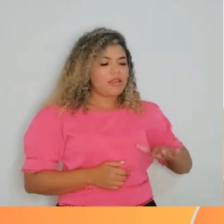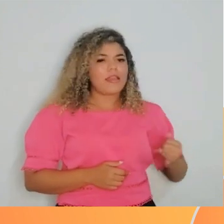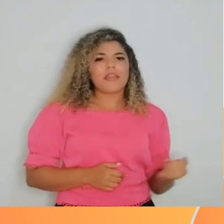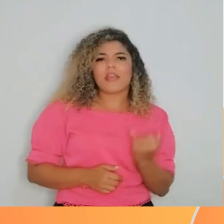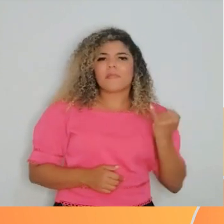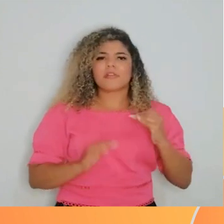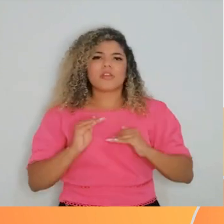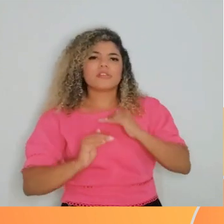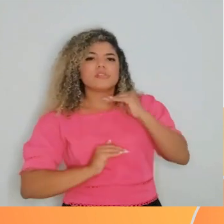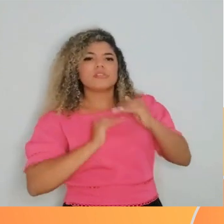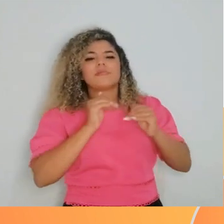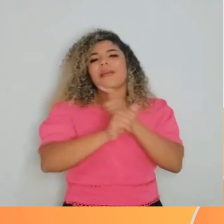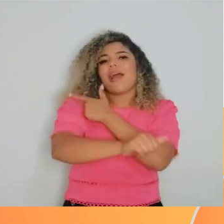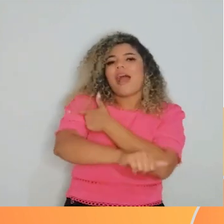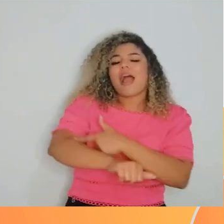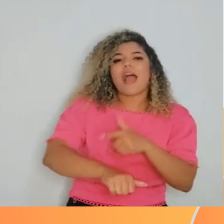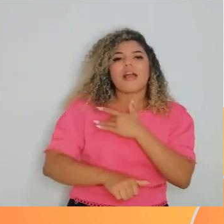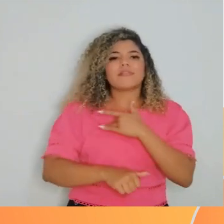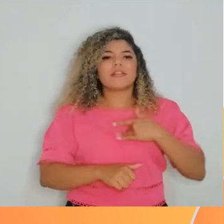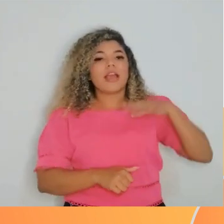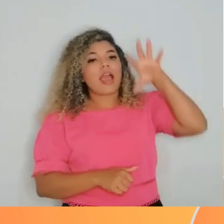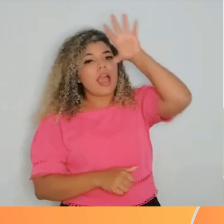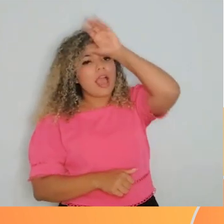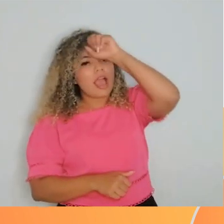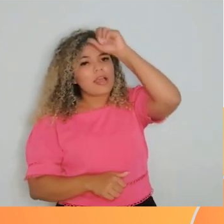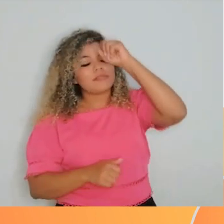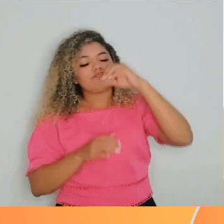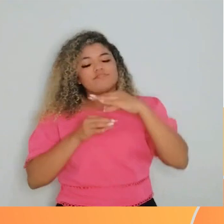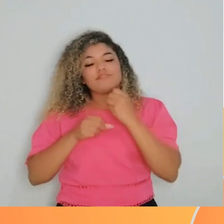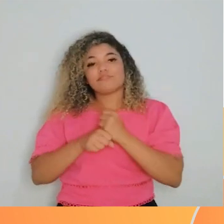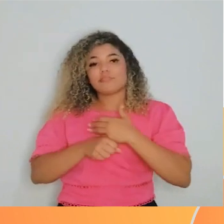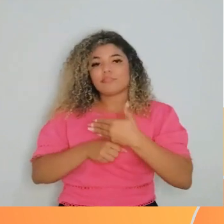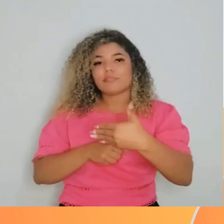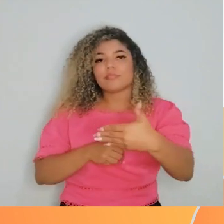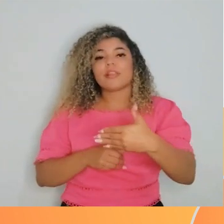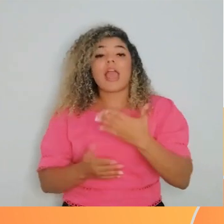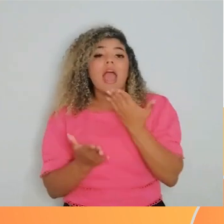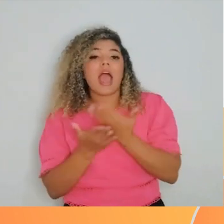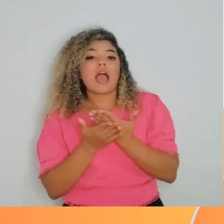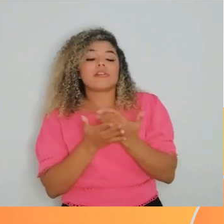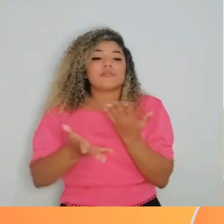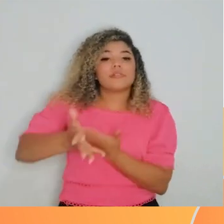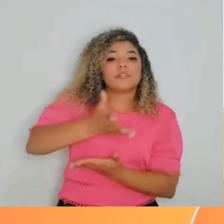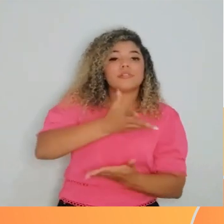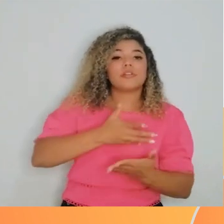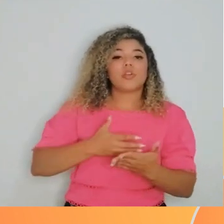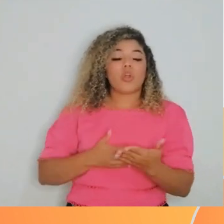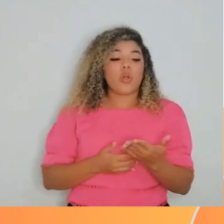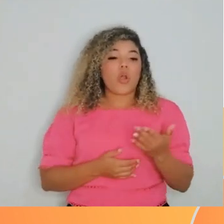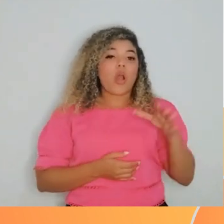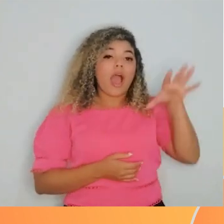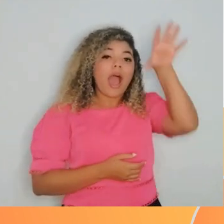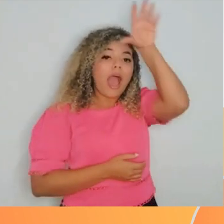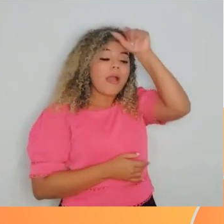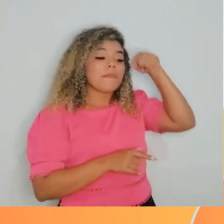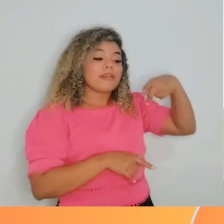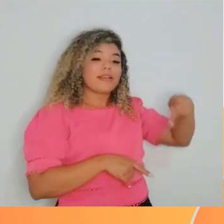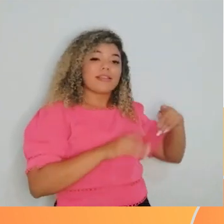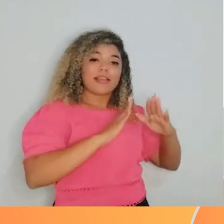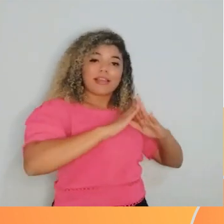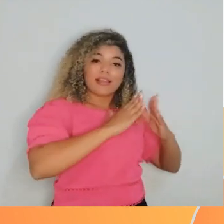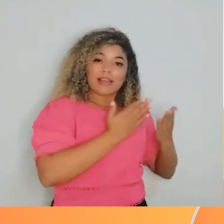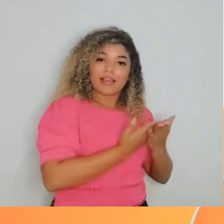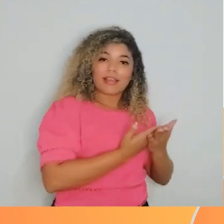para o desenvolvimento de hábitos saudáveis, aprendizagem e a longo prazo. Há estudos que relacionam o nível de aprendizagem